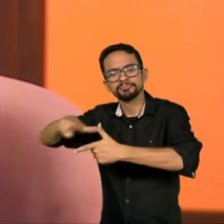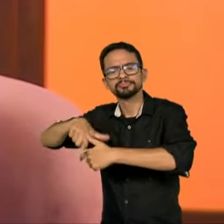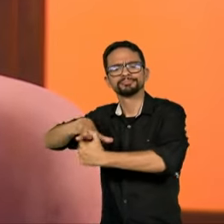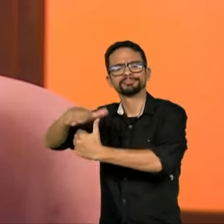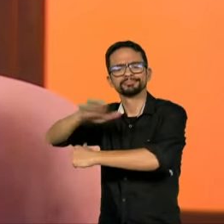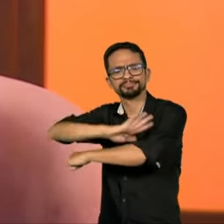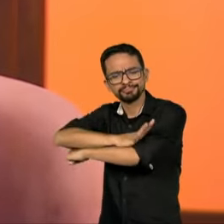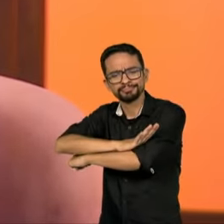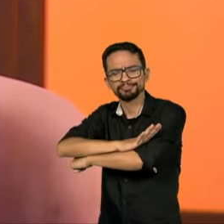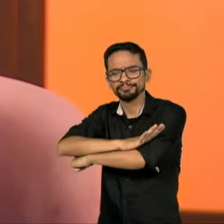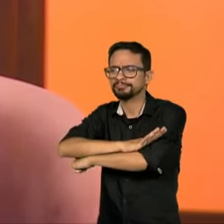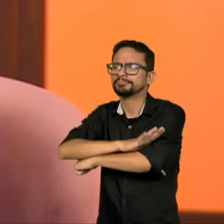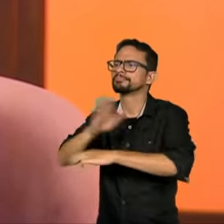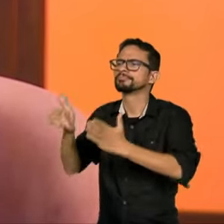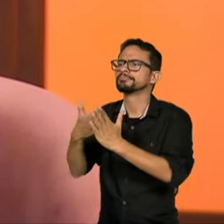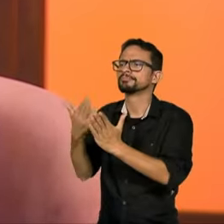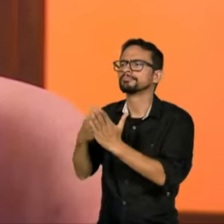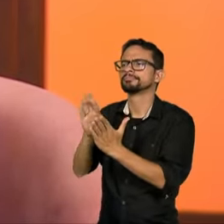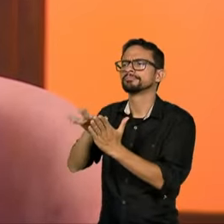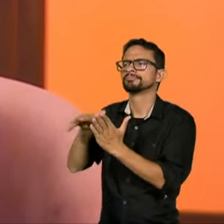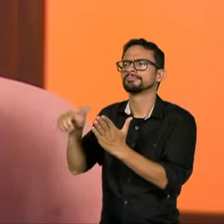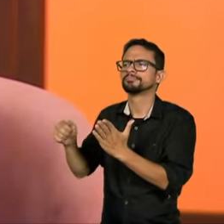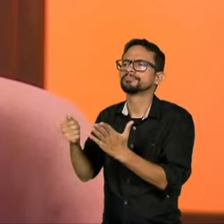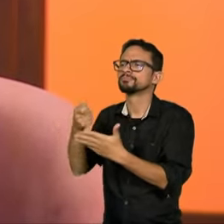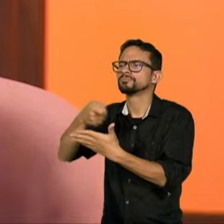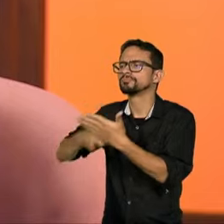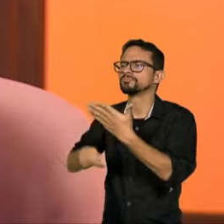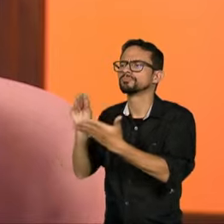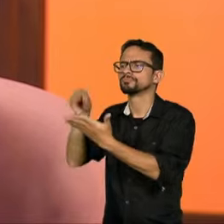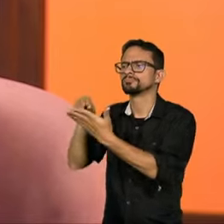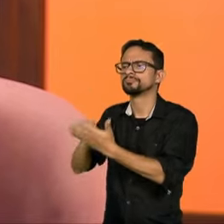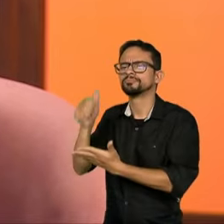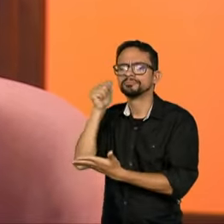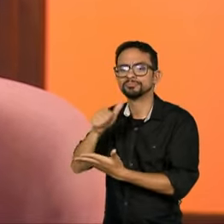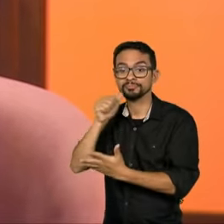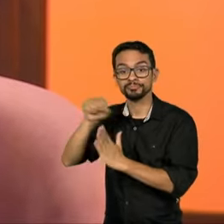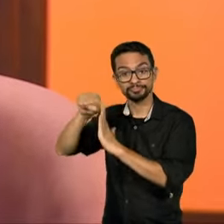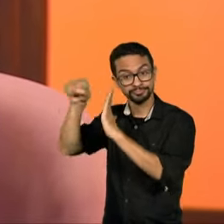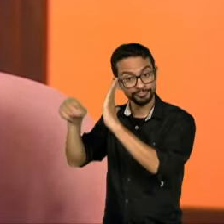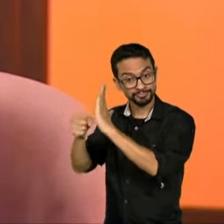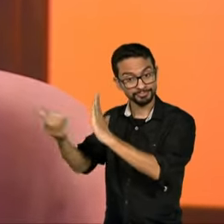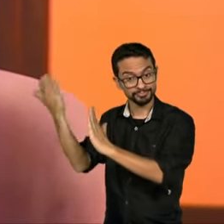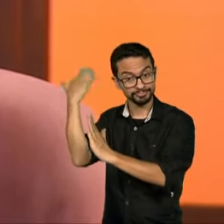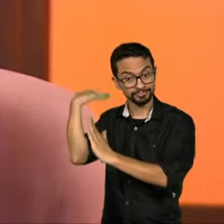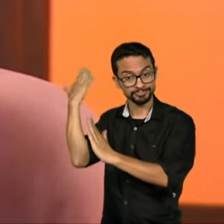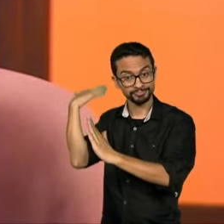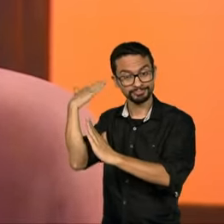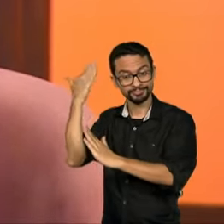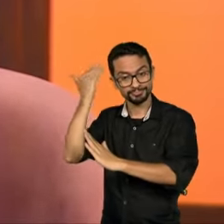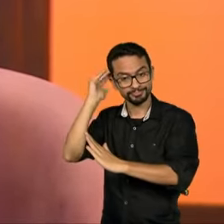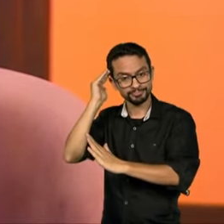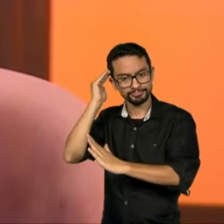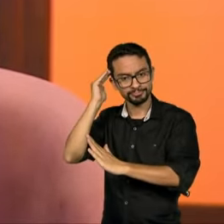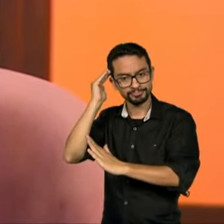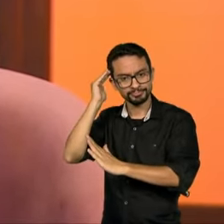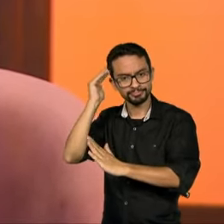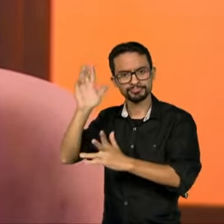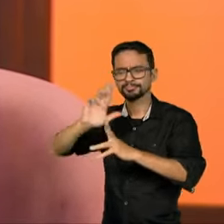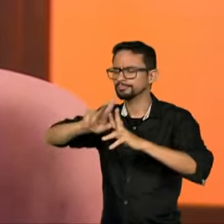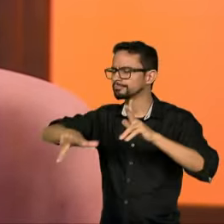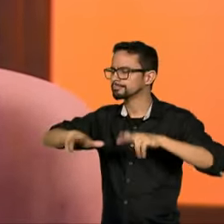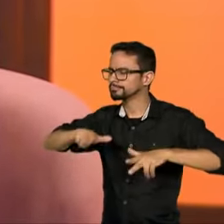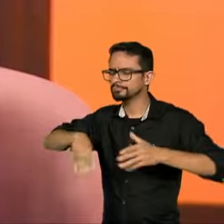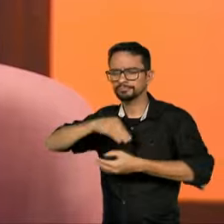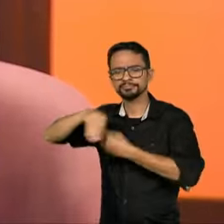uma ideia de publicar um livro só com textos de mulheres do século passado. Que maravilha, gente. E é uma colcha de retalhos, é